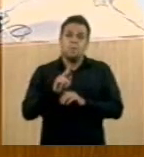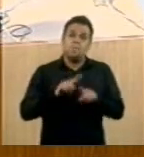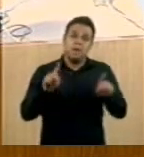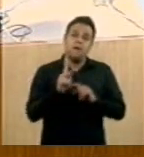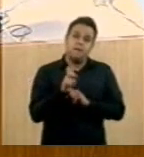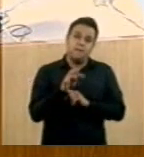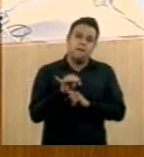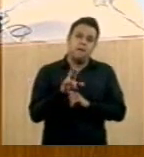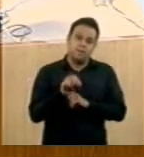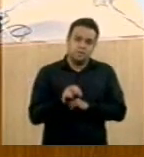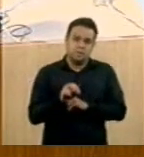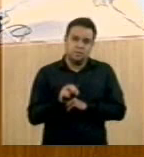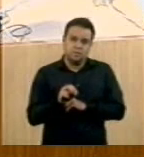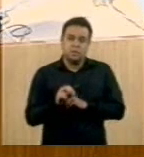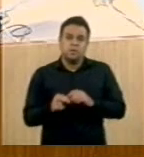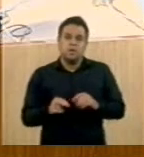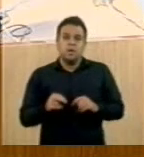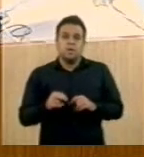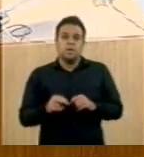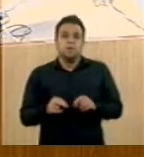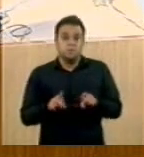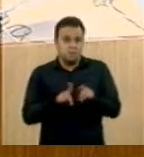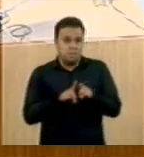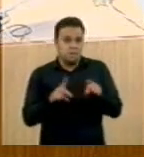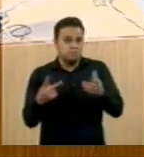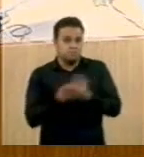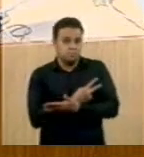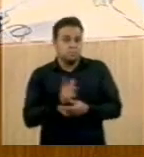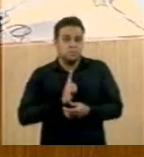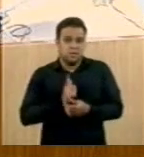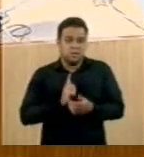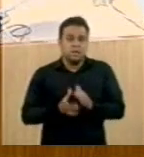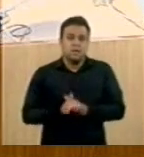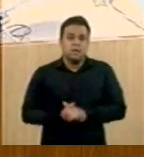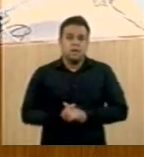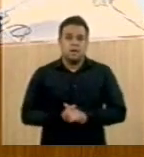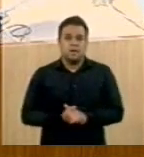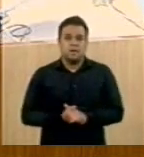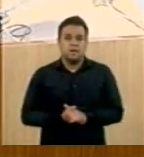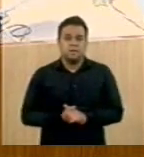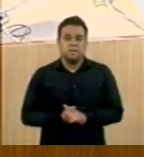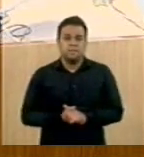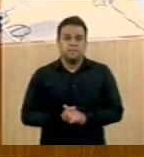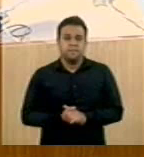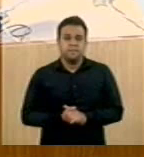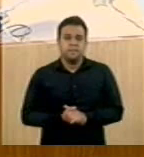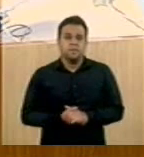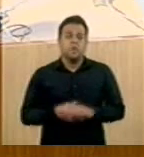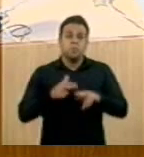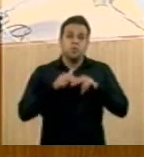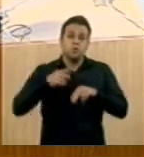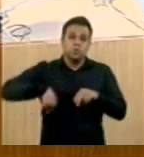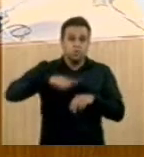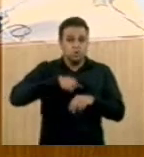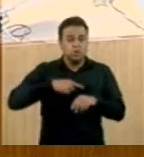então, que essa responsabilidade, no caso em tela, nos convida a uma construção do